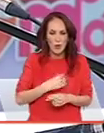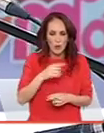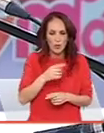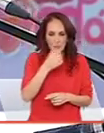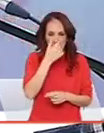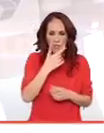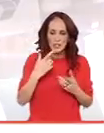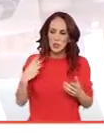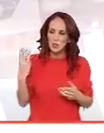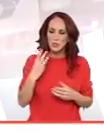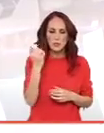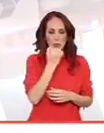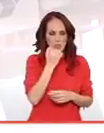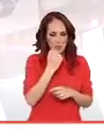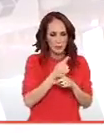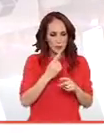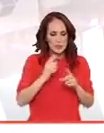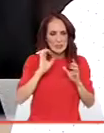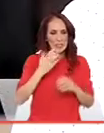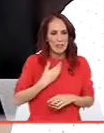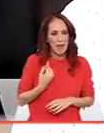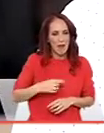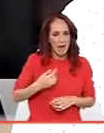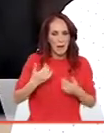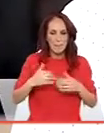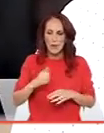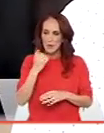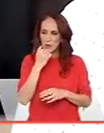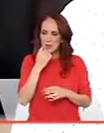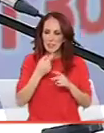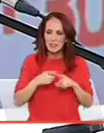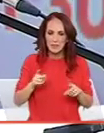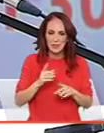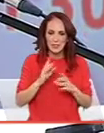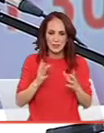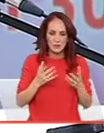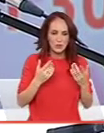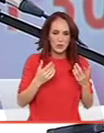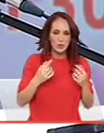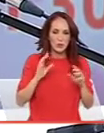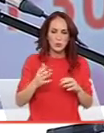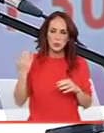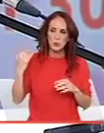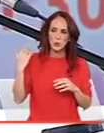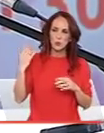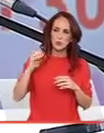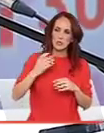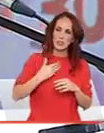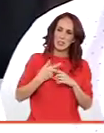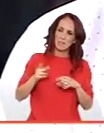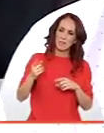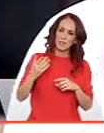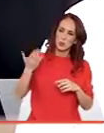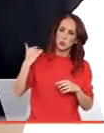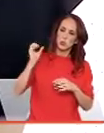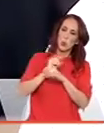ouvir isso que estamos muito contentes por ter este disco mas é um contentamento diferente dos contentes já tivesse com os outros diz